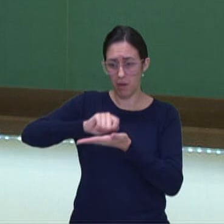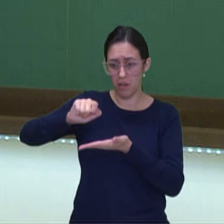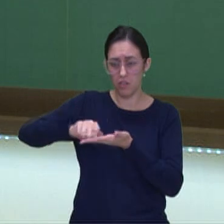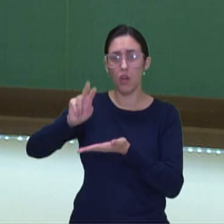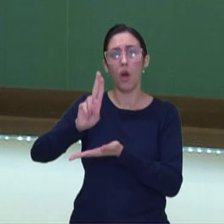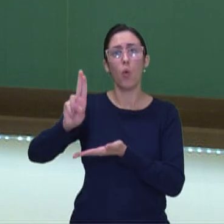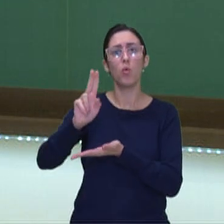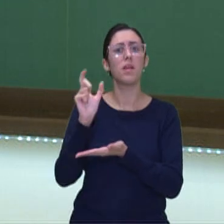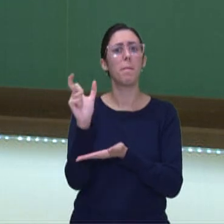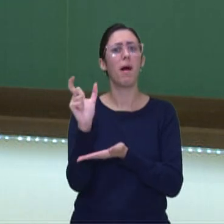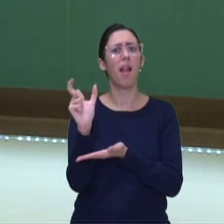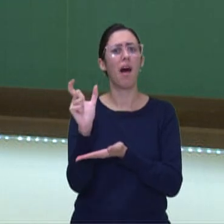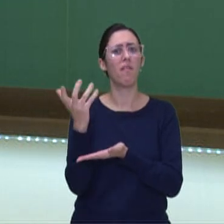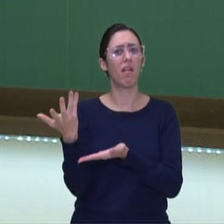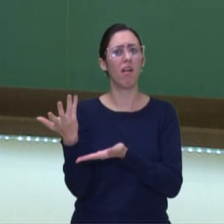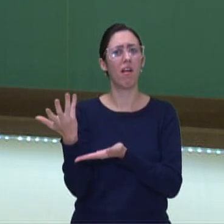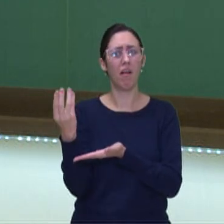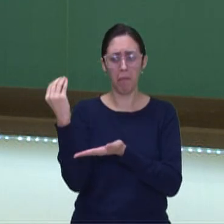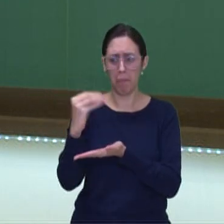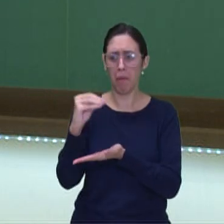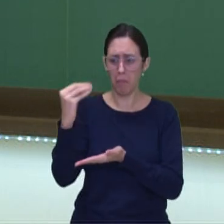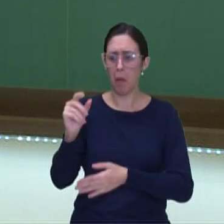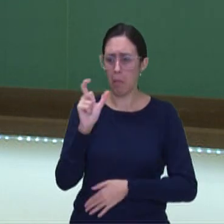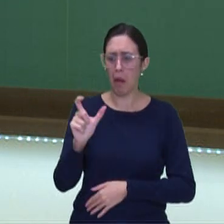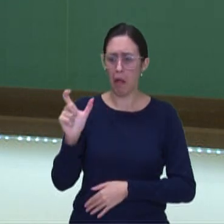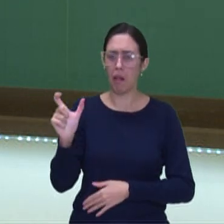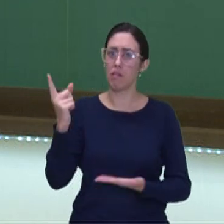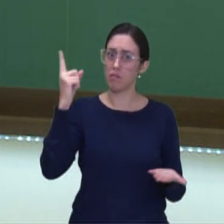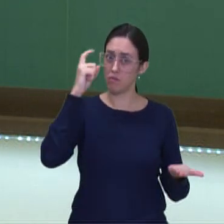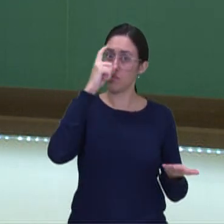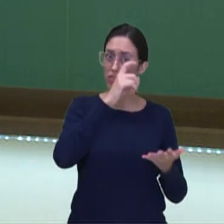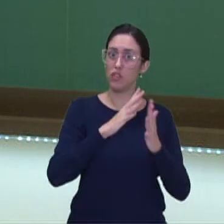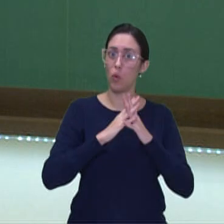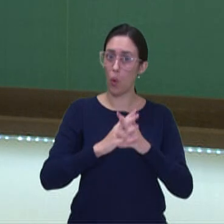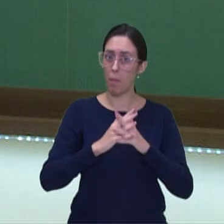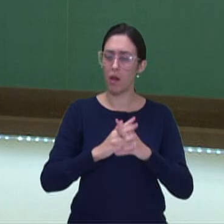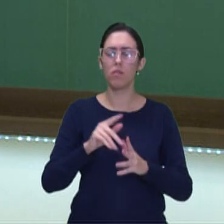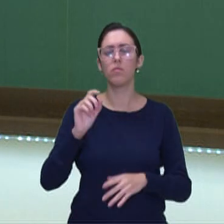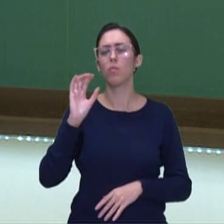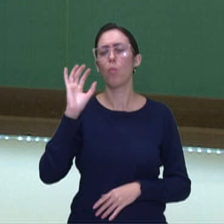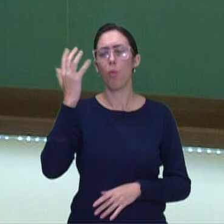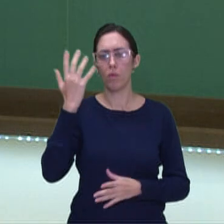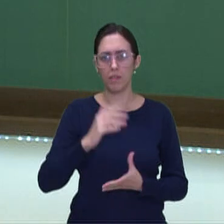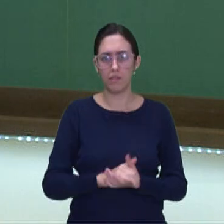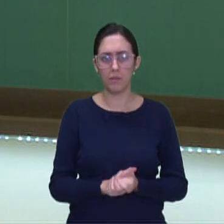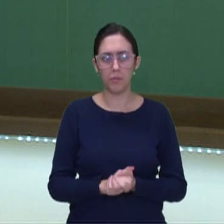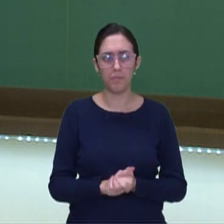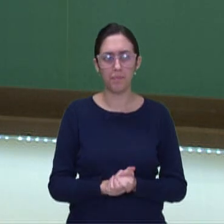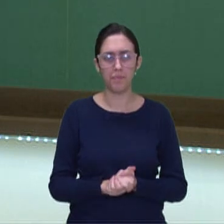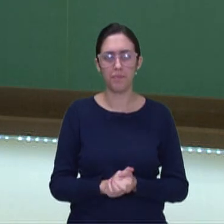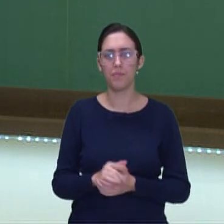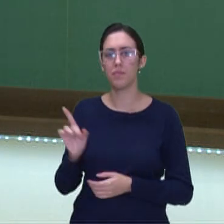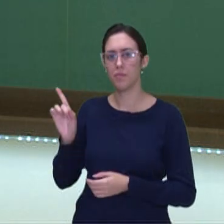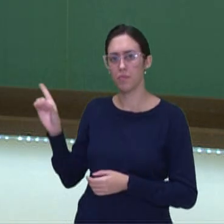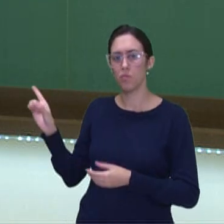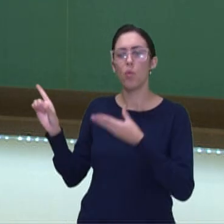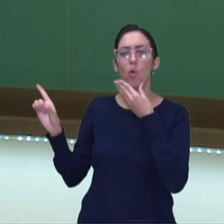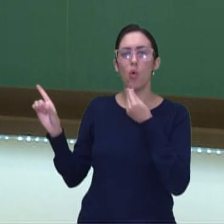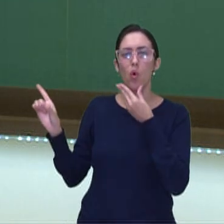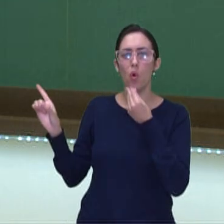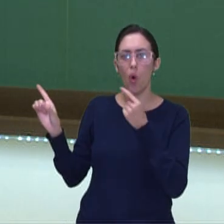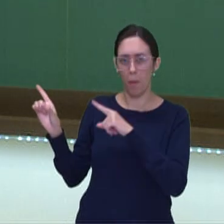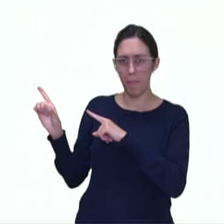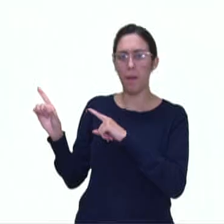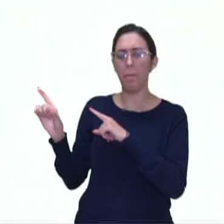palavras. Mais difícil, né? Então, olha o que aconteceu. Foi esse senhor que aparece aí